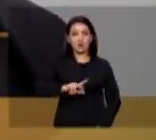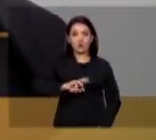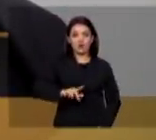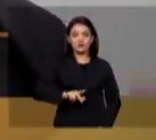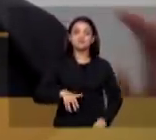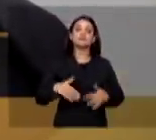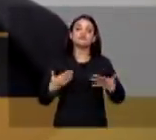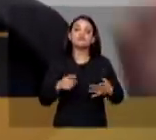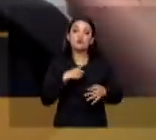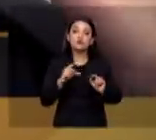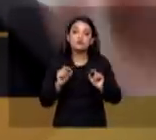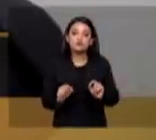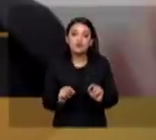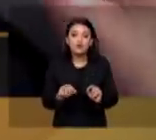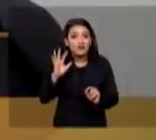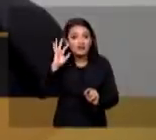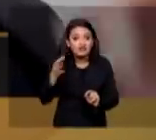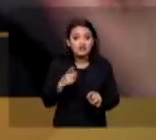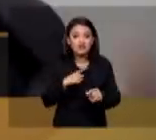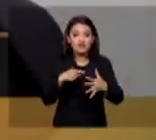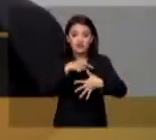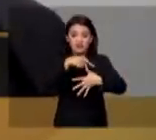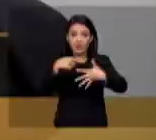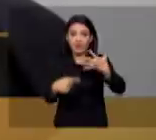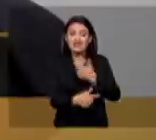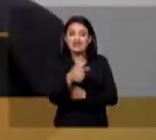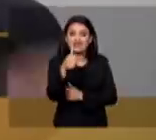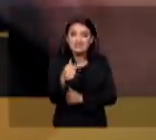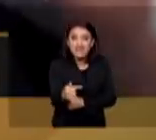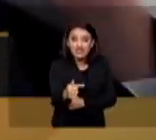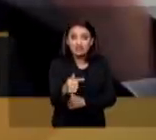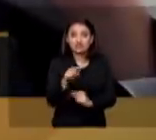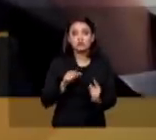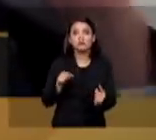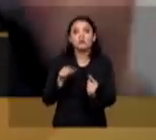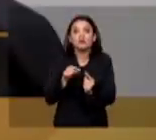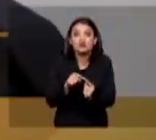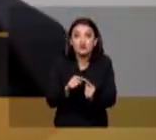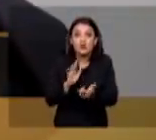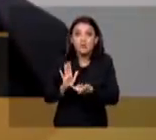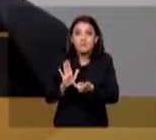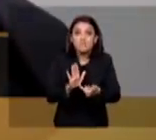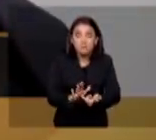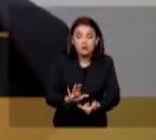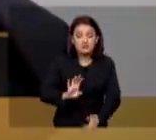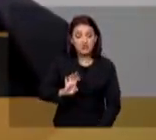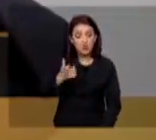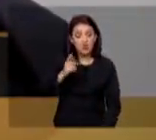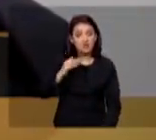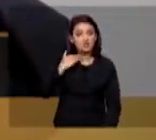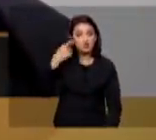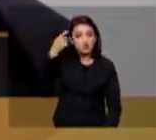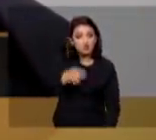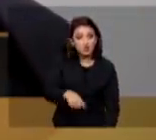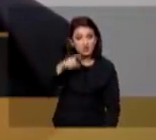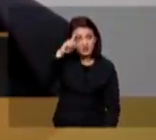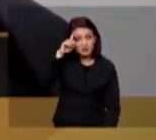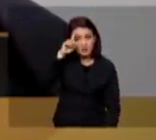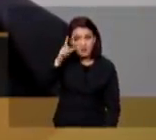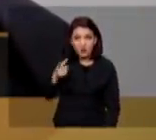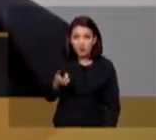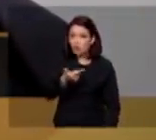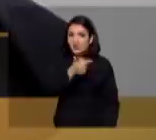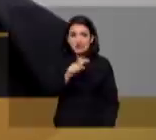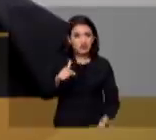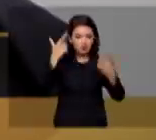colegiado assentou-se na valoração de 7 fatos indicativos de que o ex-juiz Sérgio Moro teria ultrapassado os limites